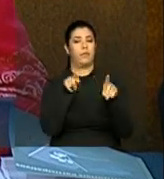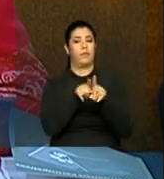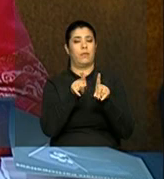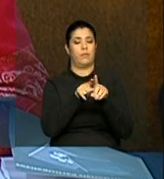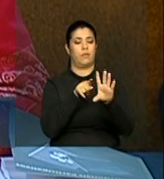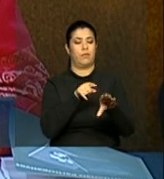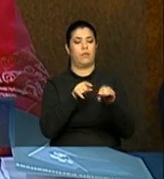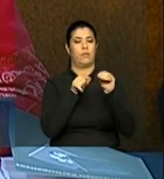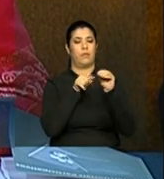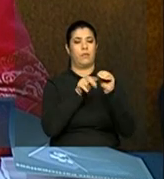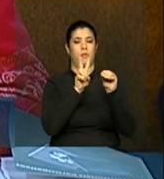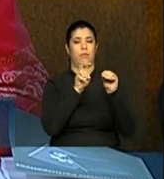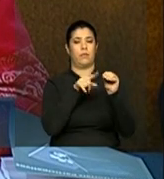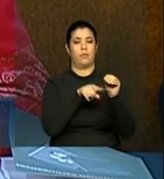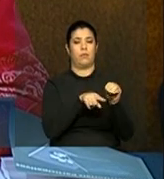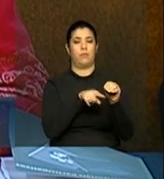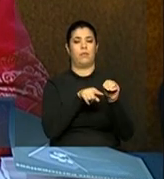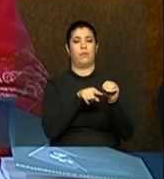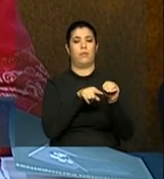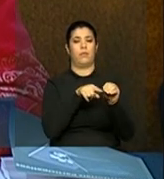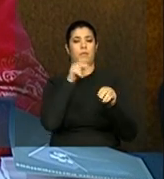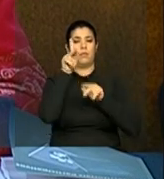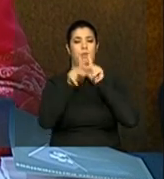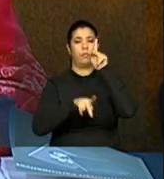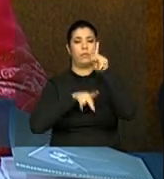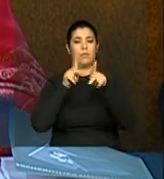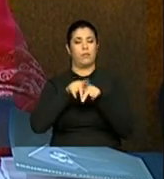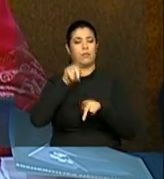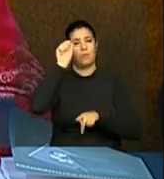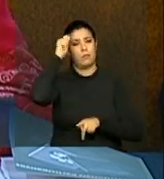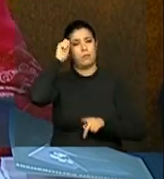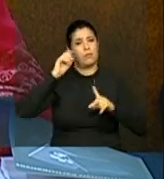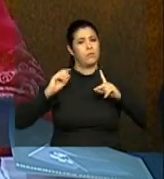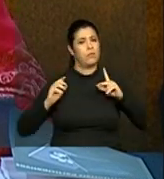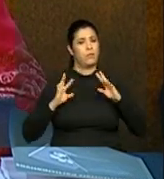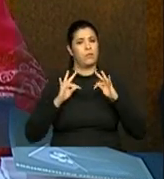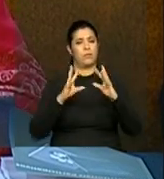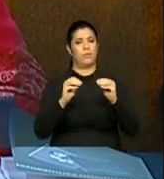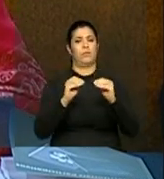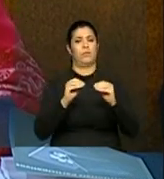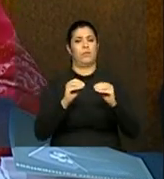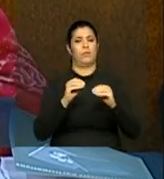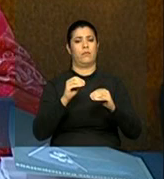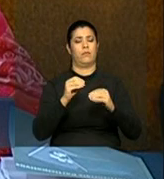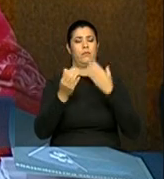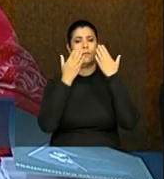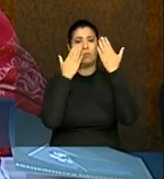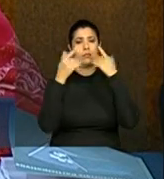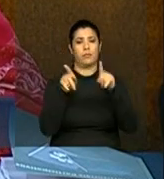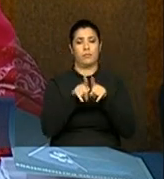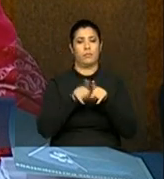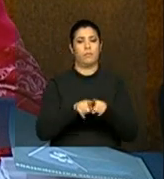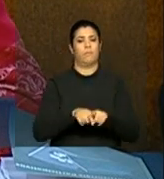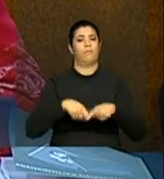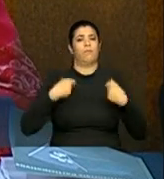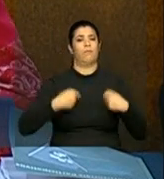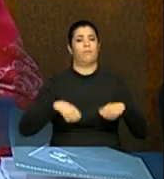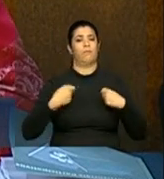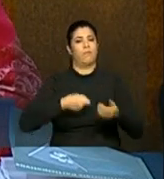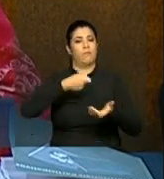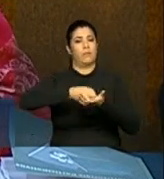a promoção, a população negra e todos os seus correlatos e necessários direitos